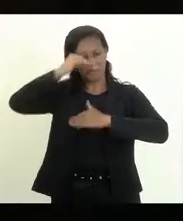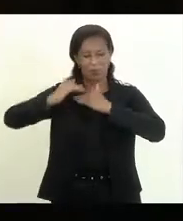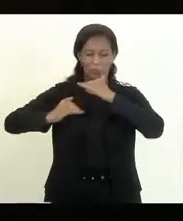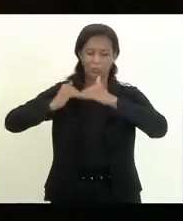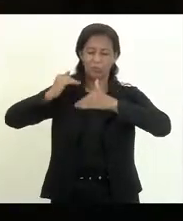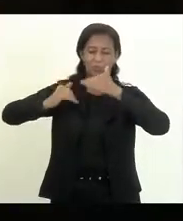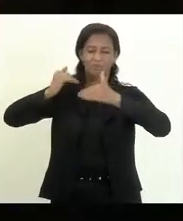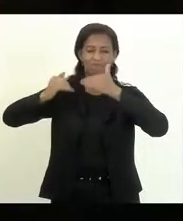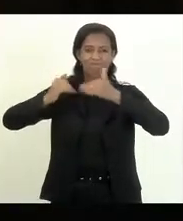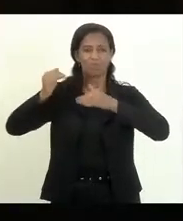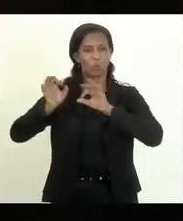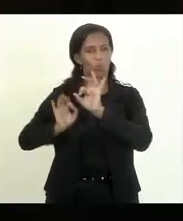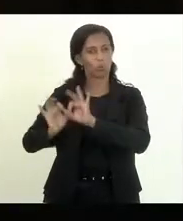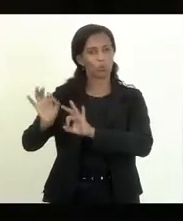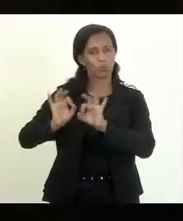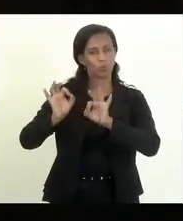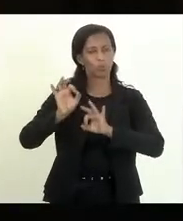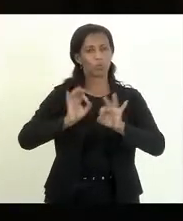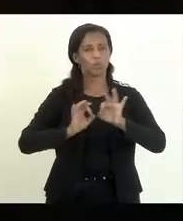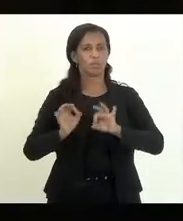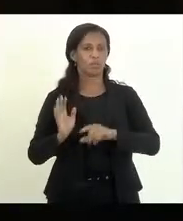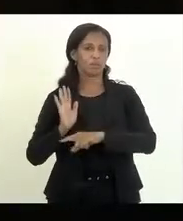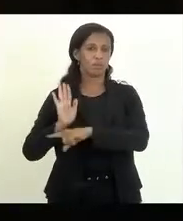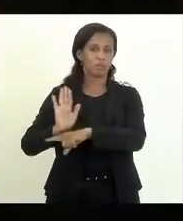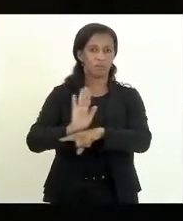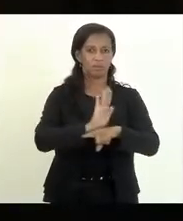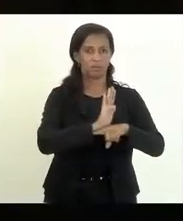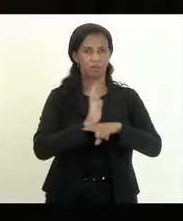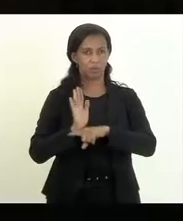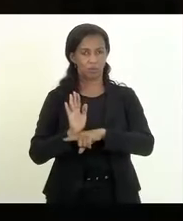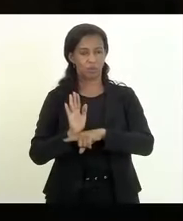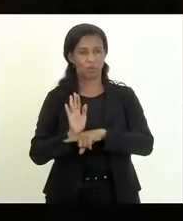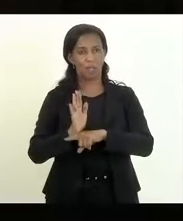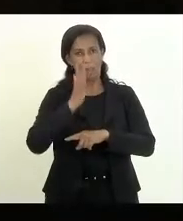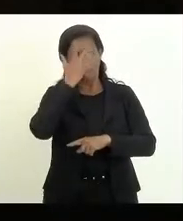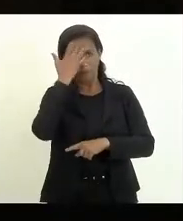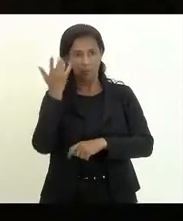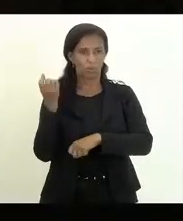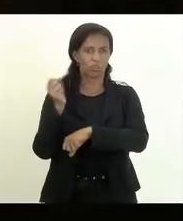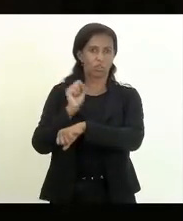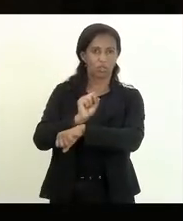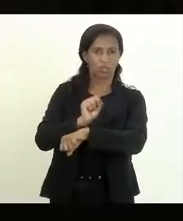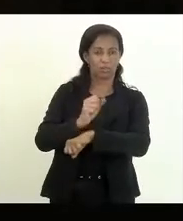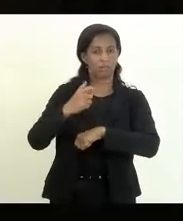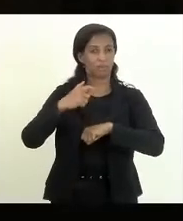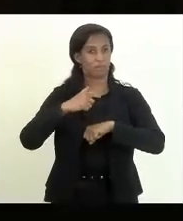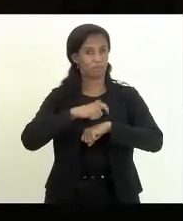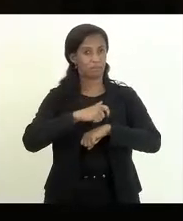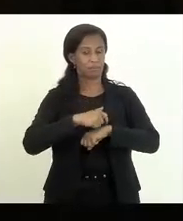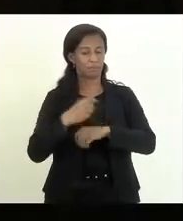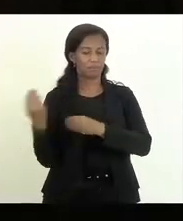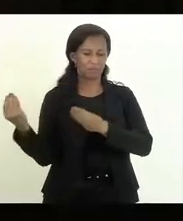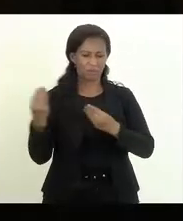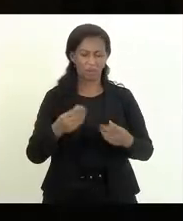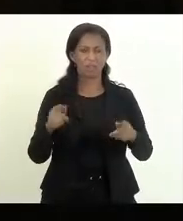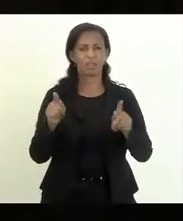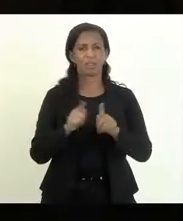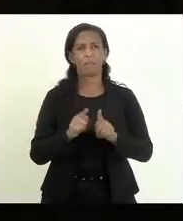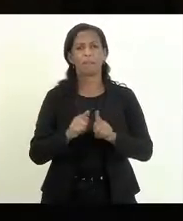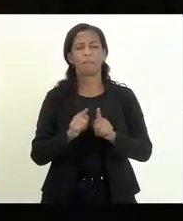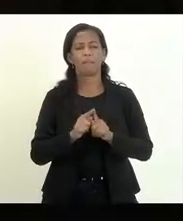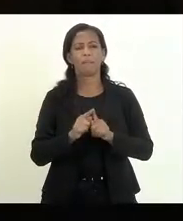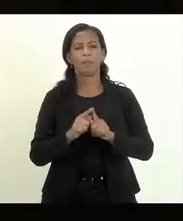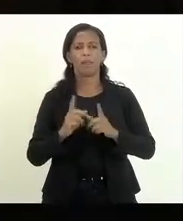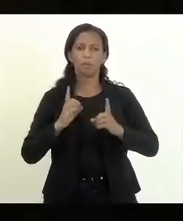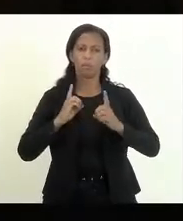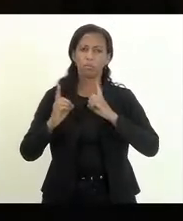processo em defesa daqueles corpos escravizados naquele momento, trouxe também o debate